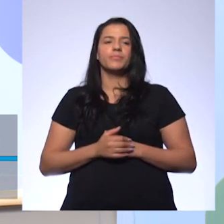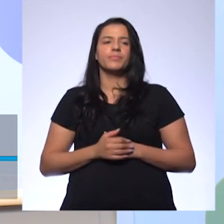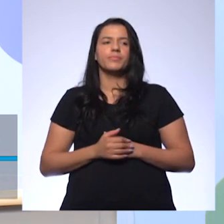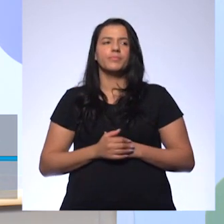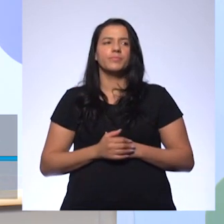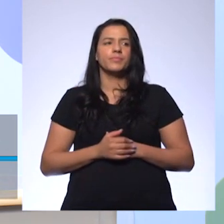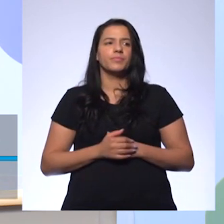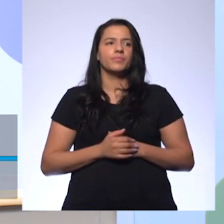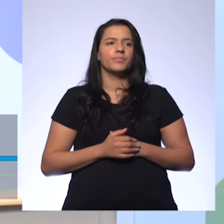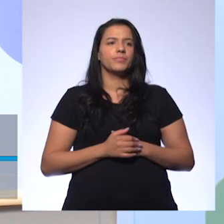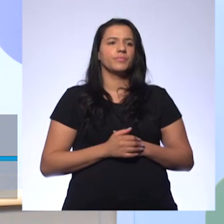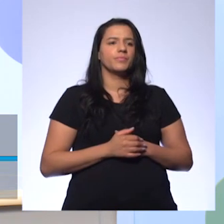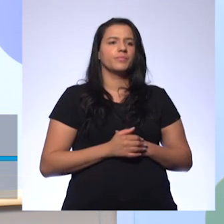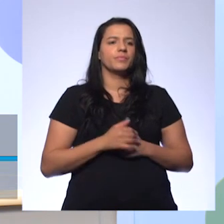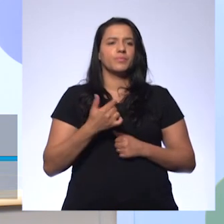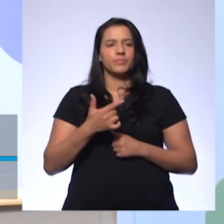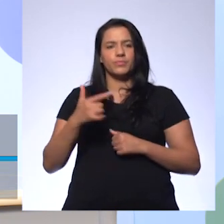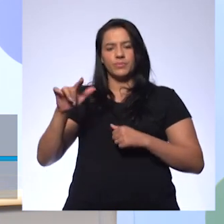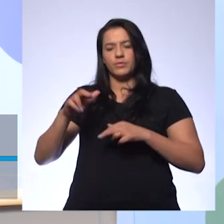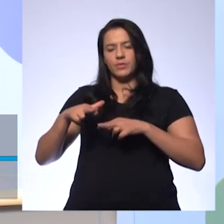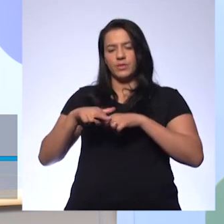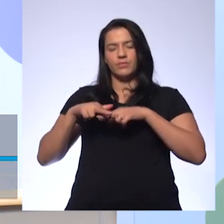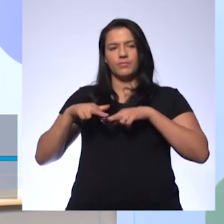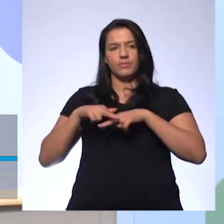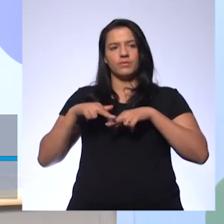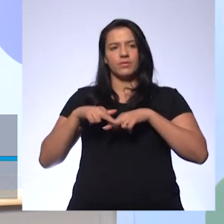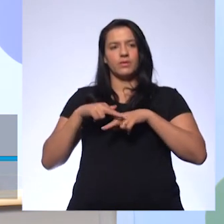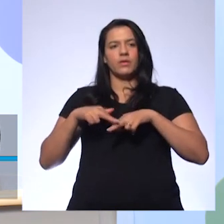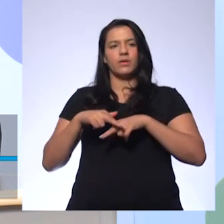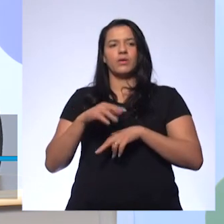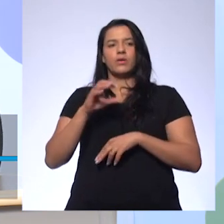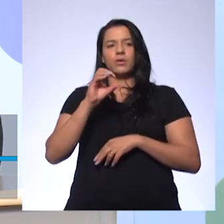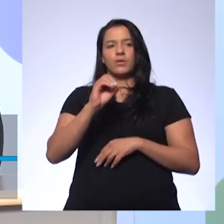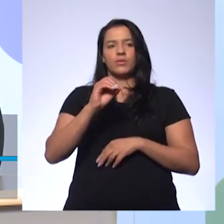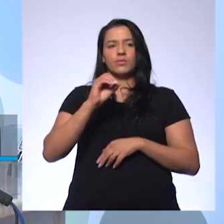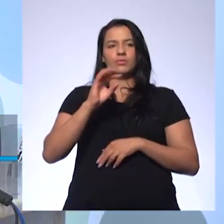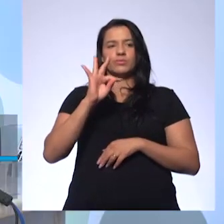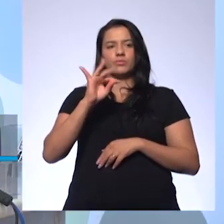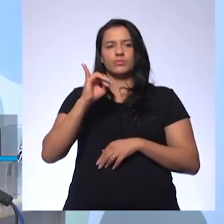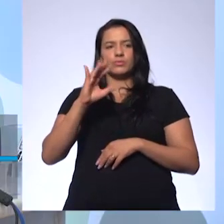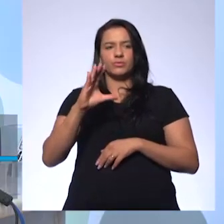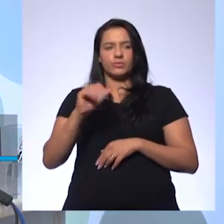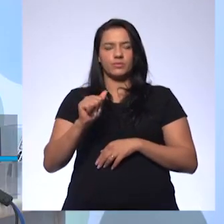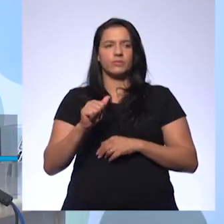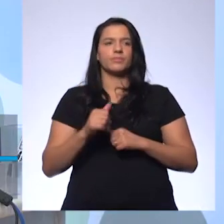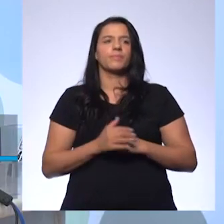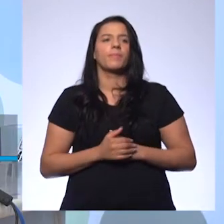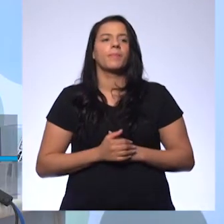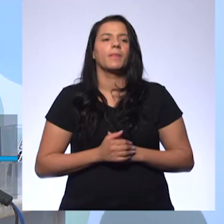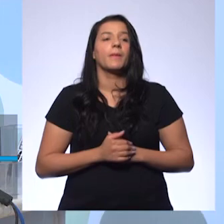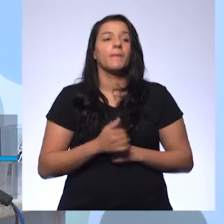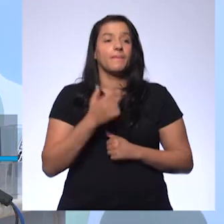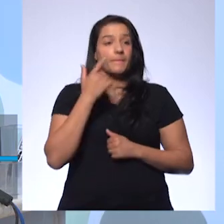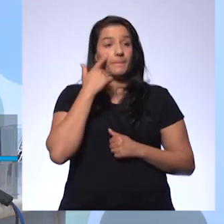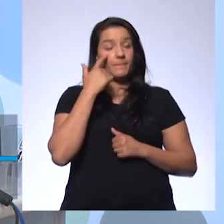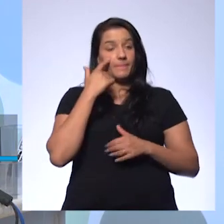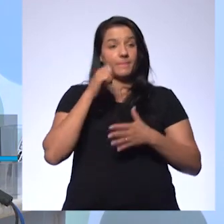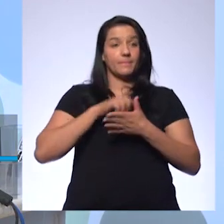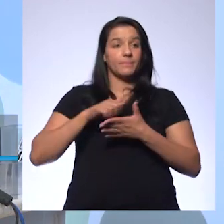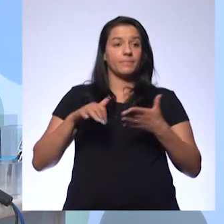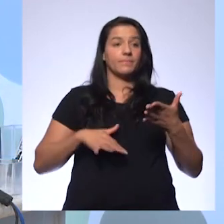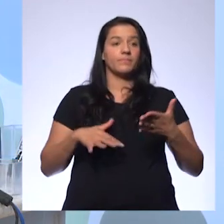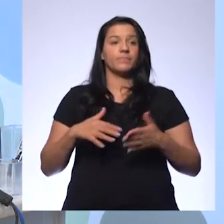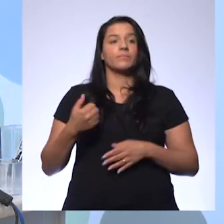Tá. O Geraldo fala de revisar ótica. Vamos lá, então. Ó, vamos voltar ao exercício 2, que nem o colega colocou para a